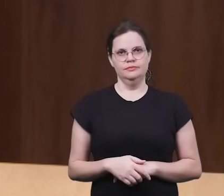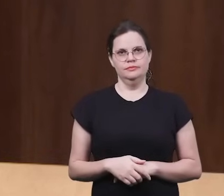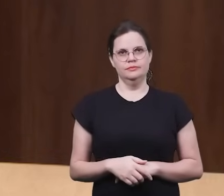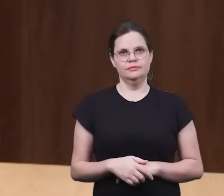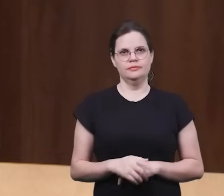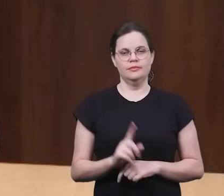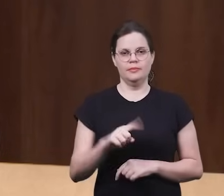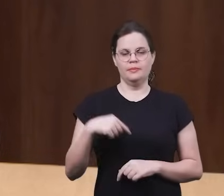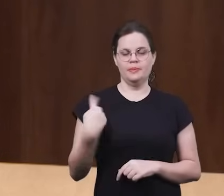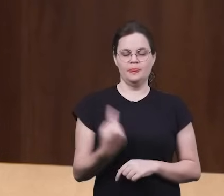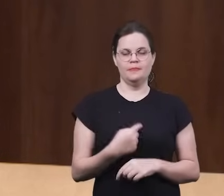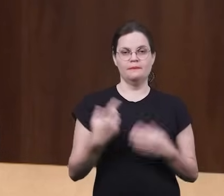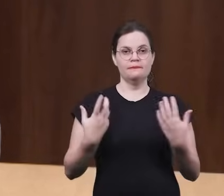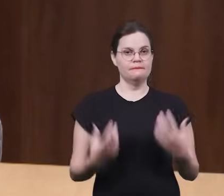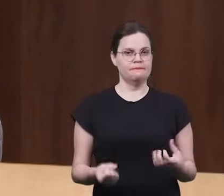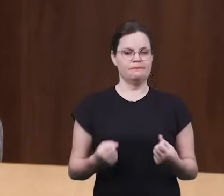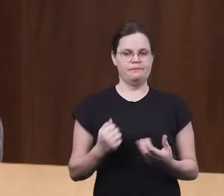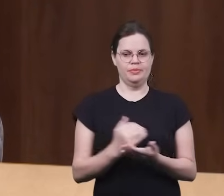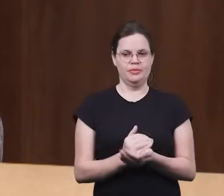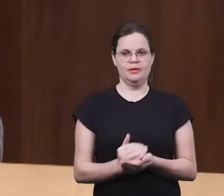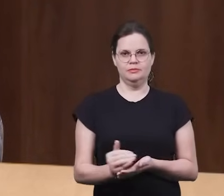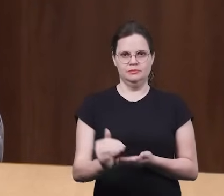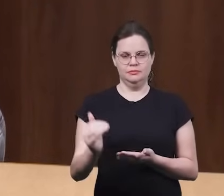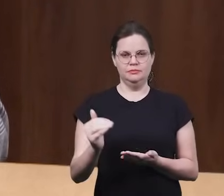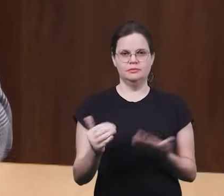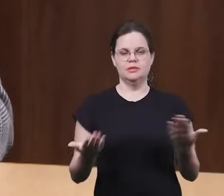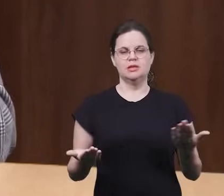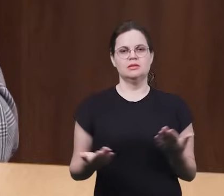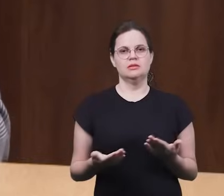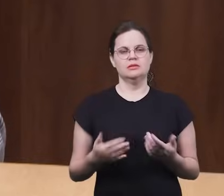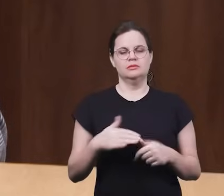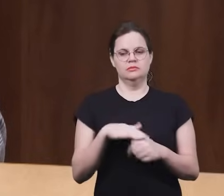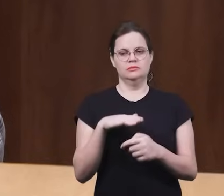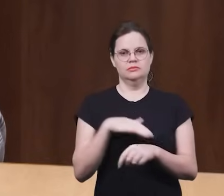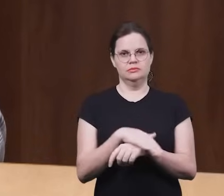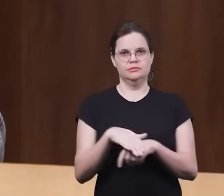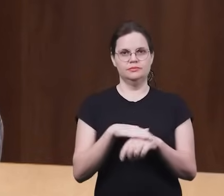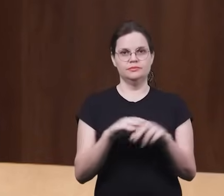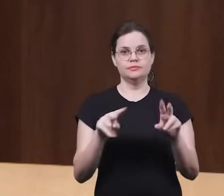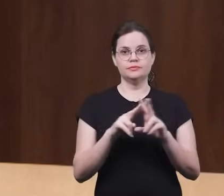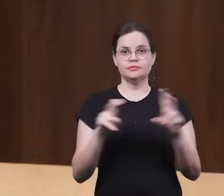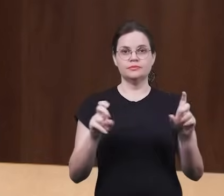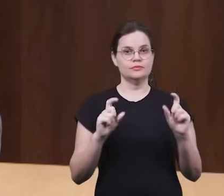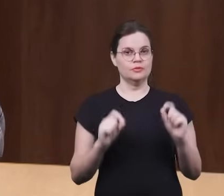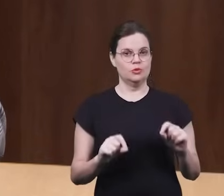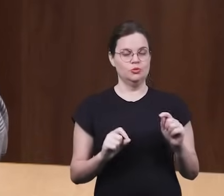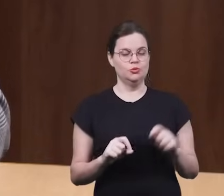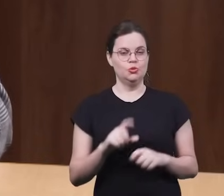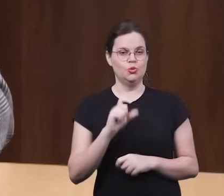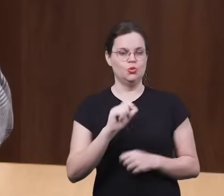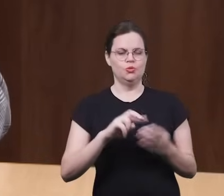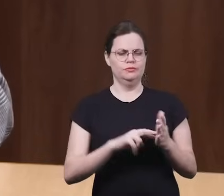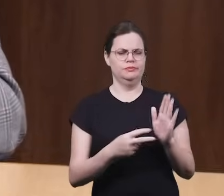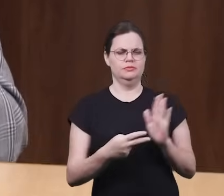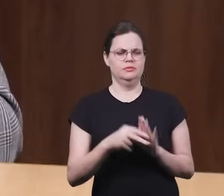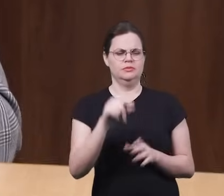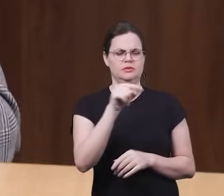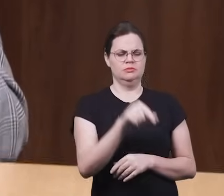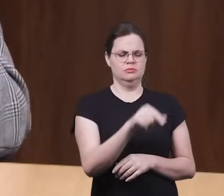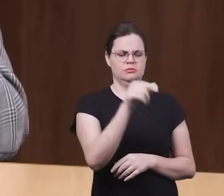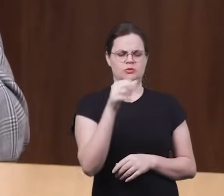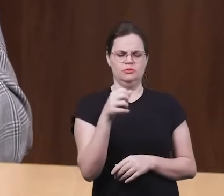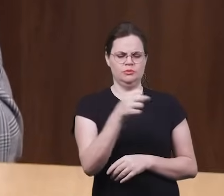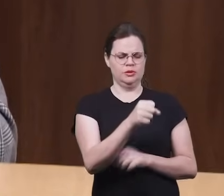propósito. Então nós vamos começar hoje já entrando nesse lado que é a figura do pastor,